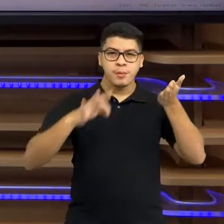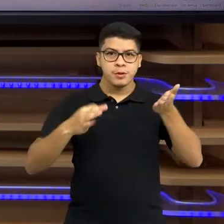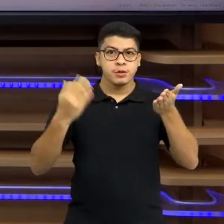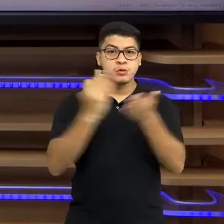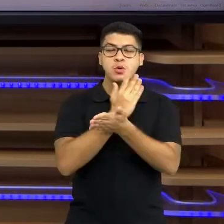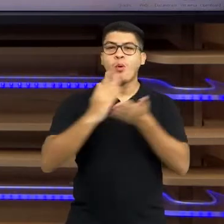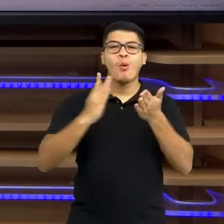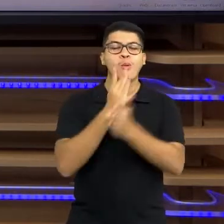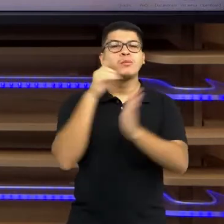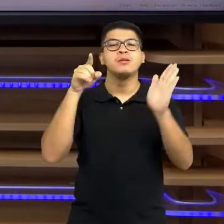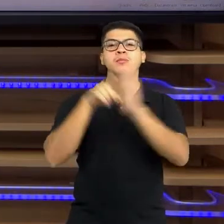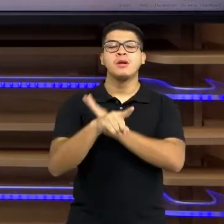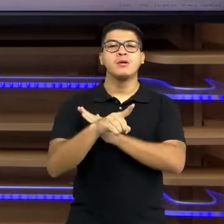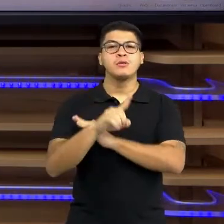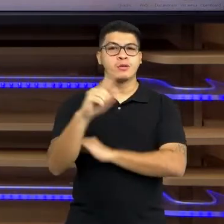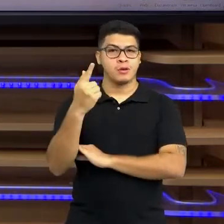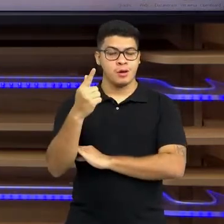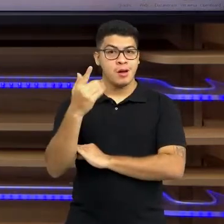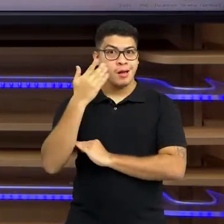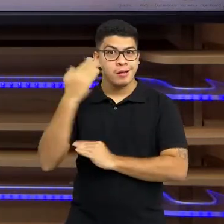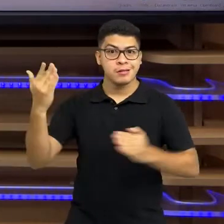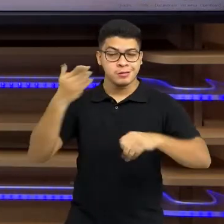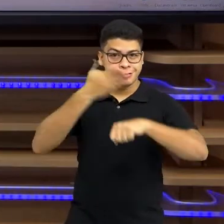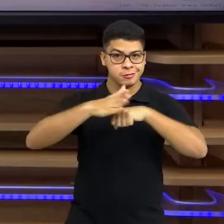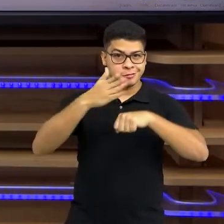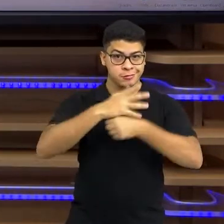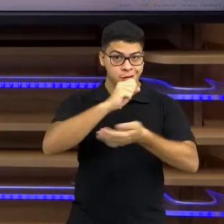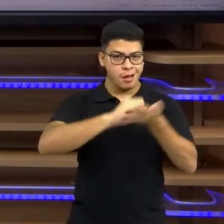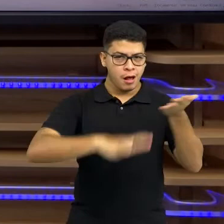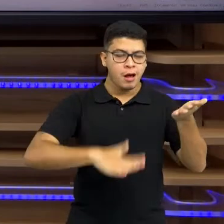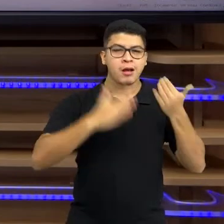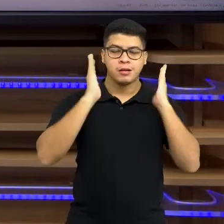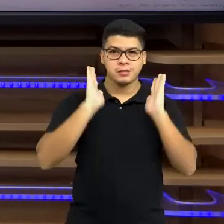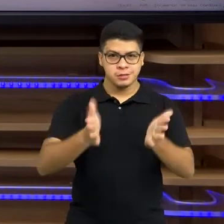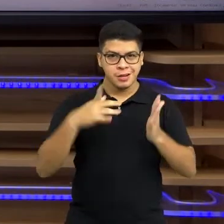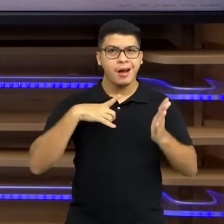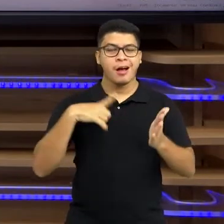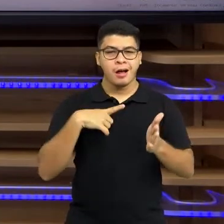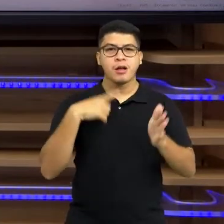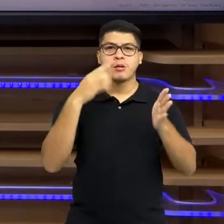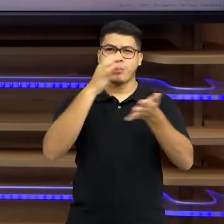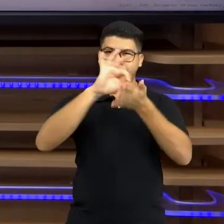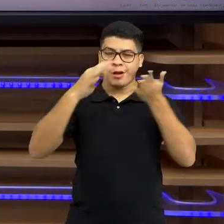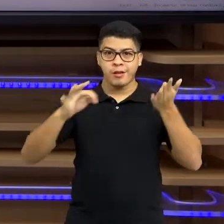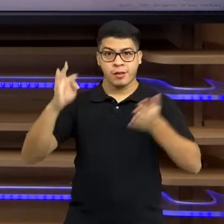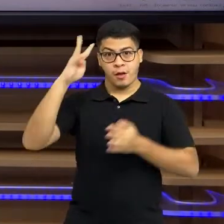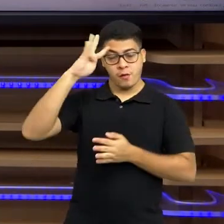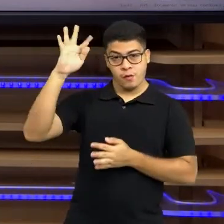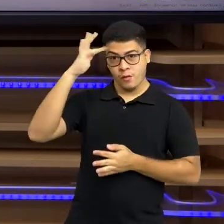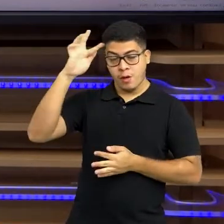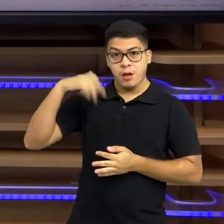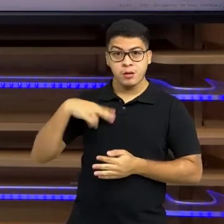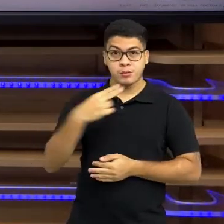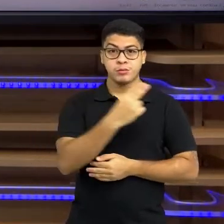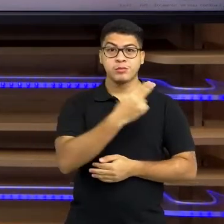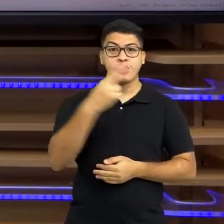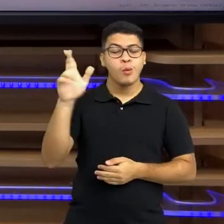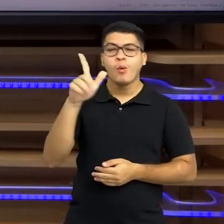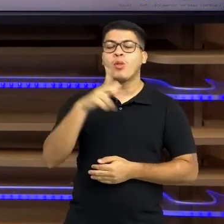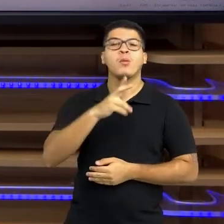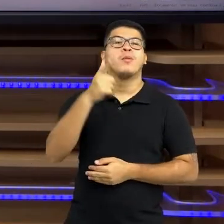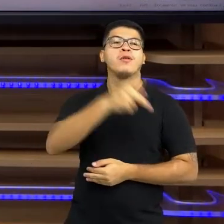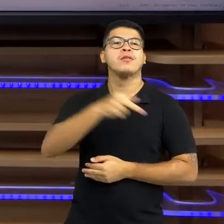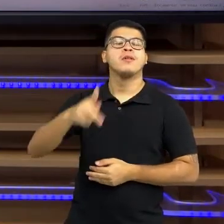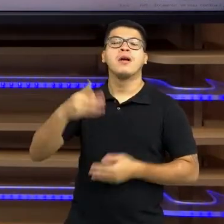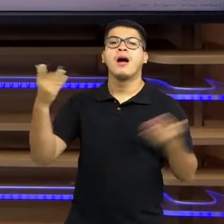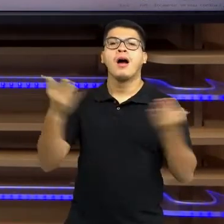das questões de Geografia aqui do nosso Exercitando. Já tivemos aí as correções de Filosofia com o professor Rosângelo e agora